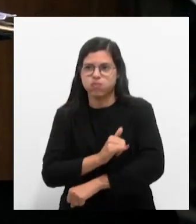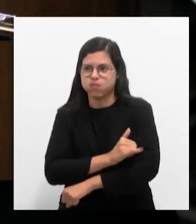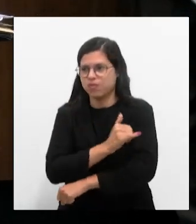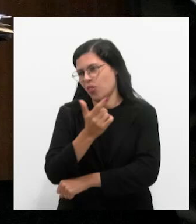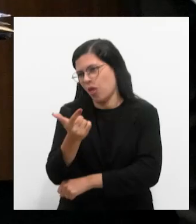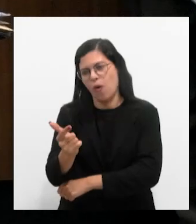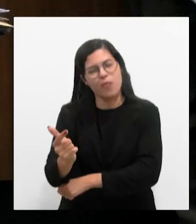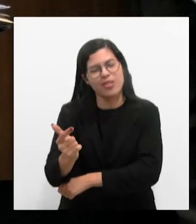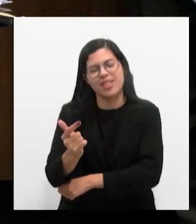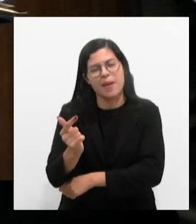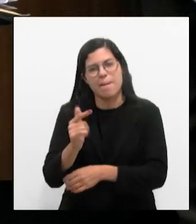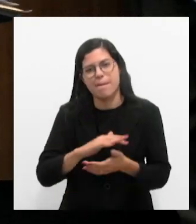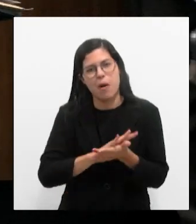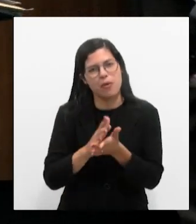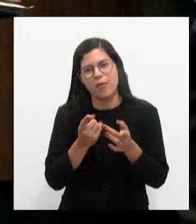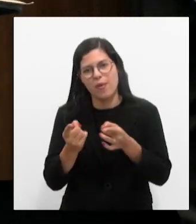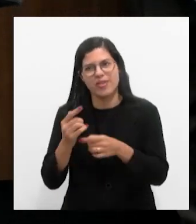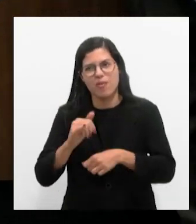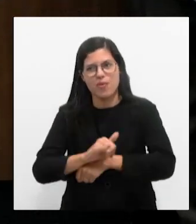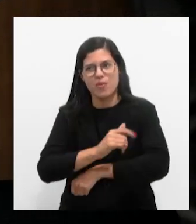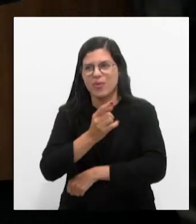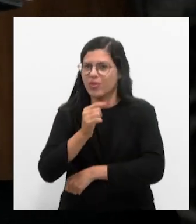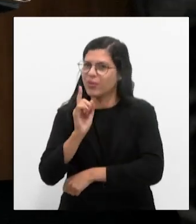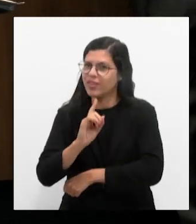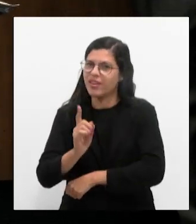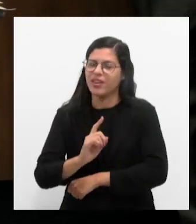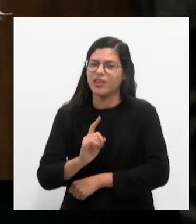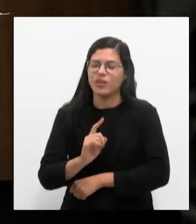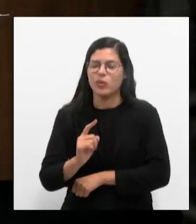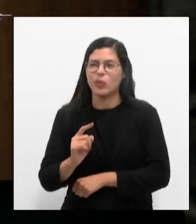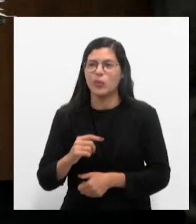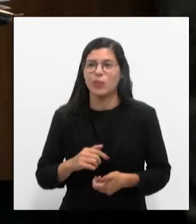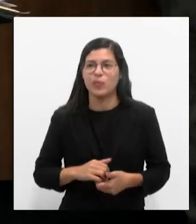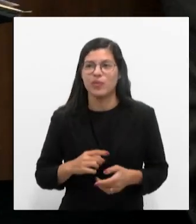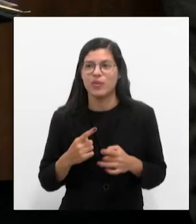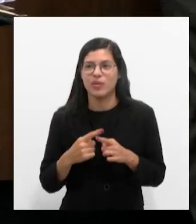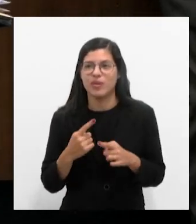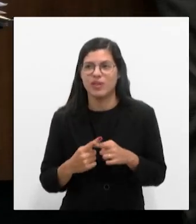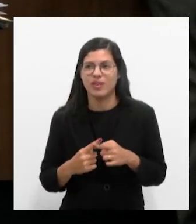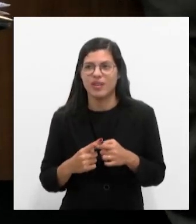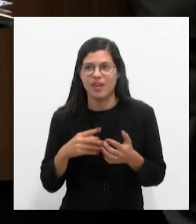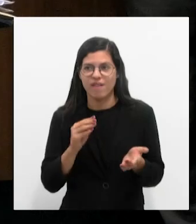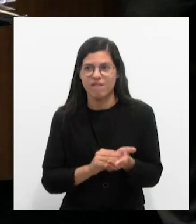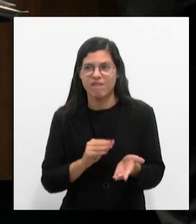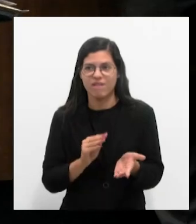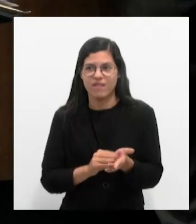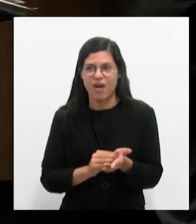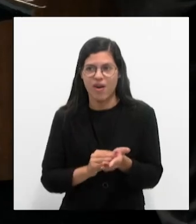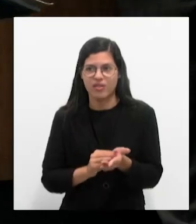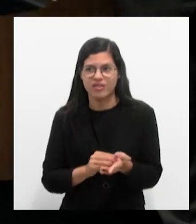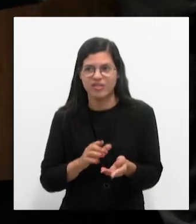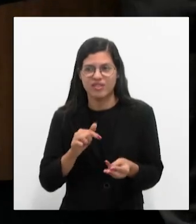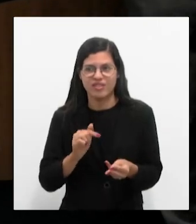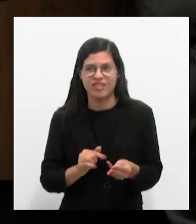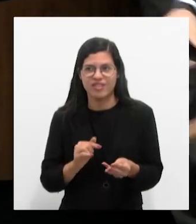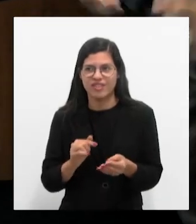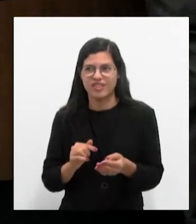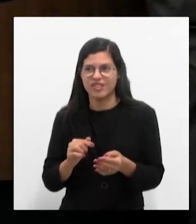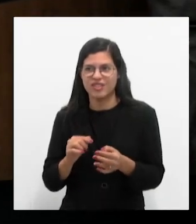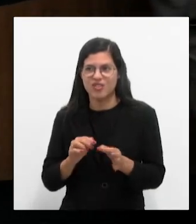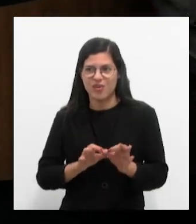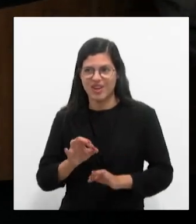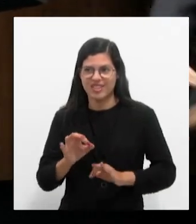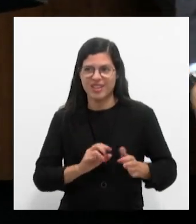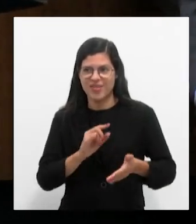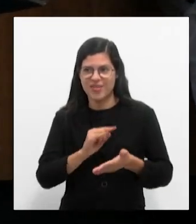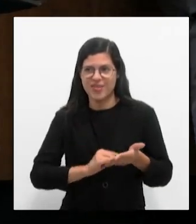gordofobia aqui. A questão é tipo uma falta de acerto na documentação. Falta de papel, dá certo. Tá certo. Fora